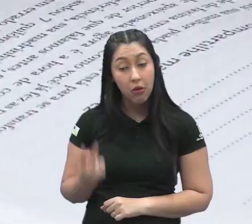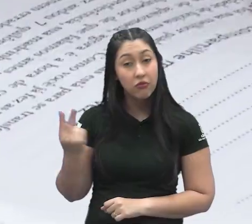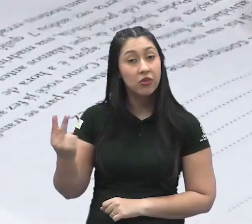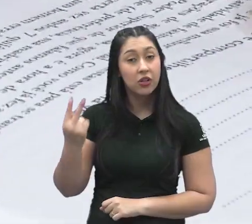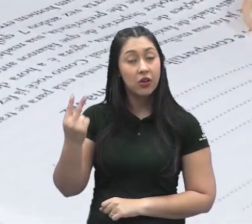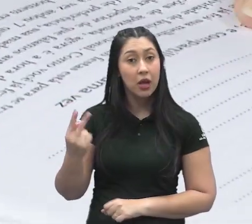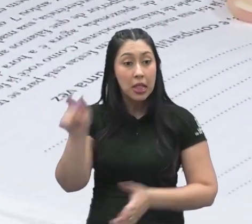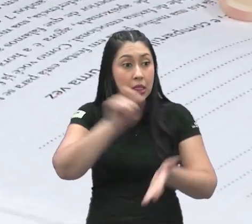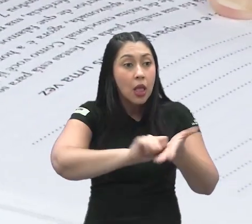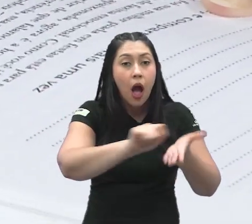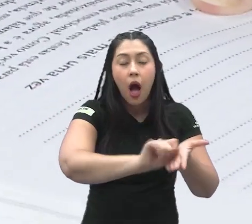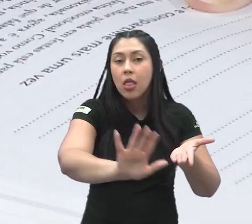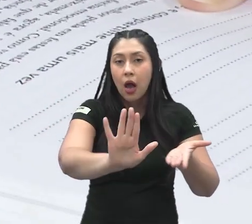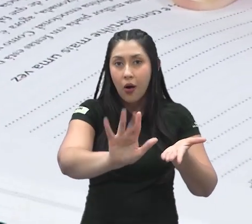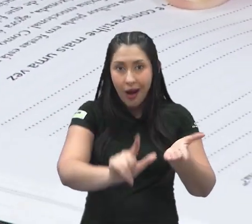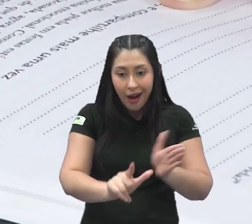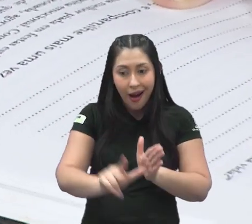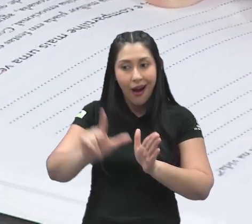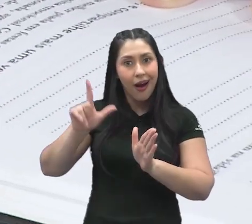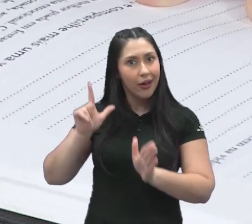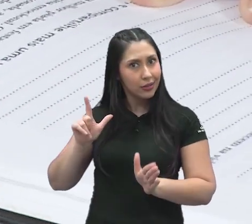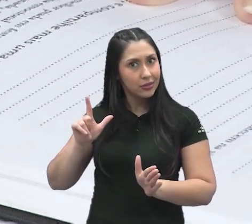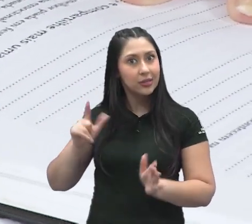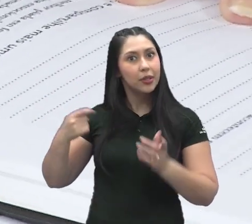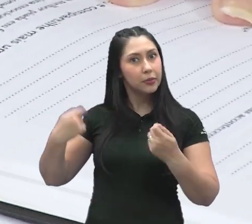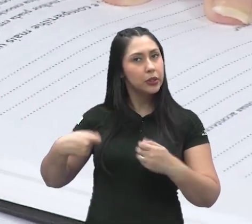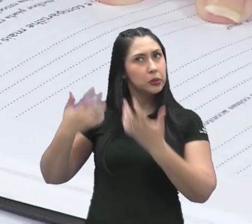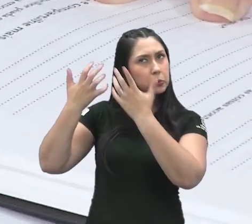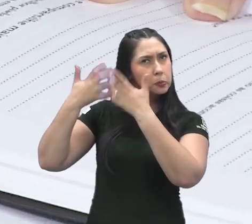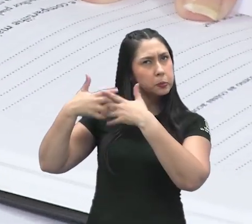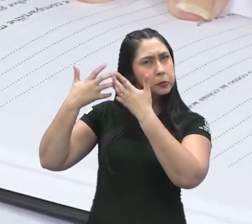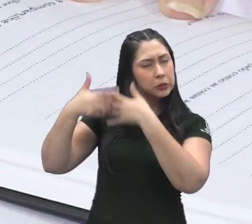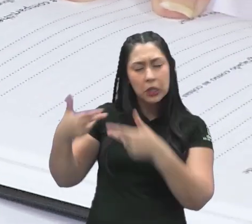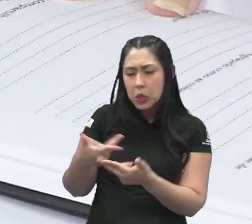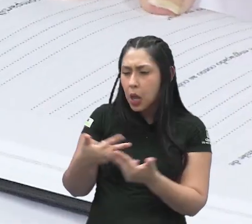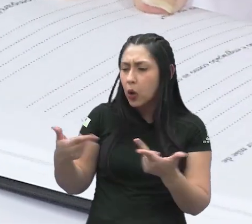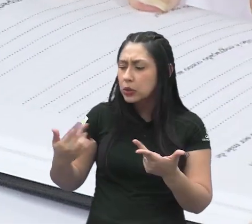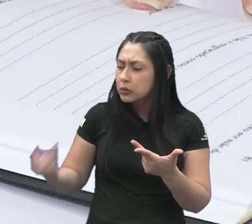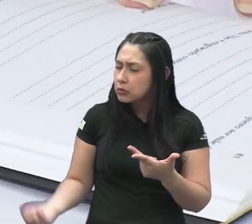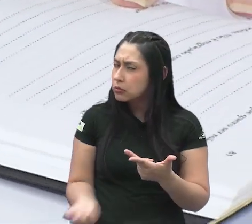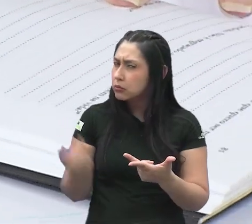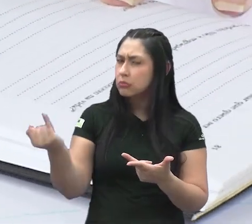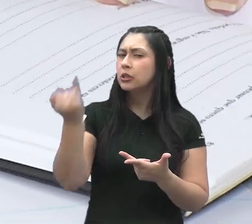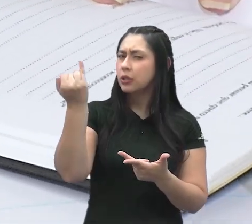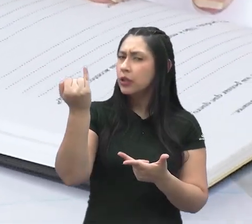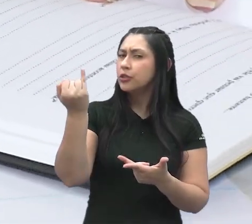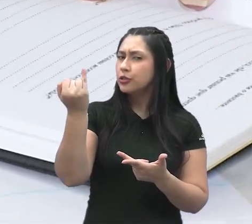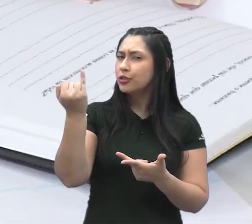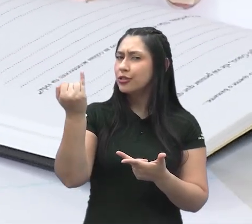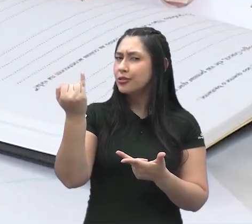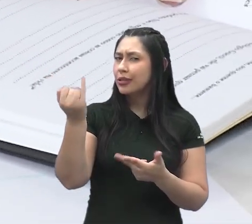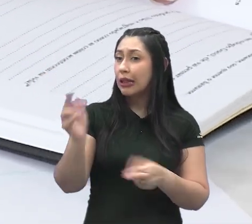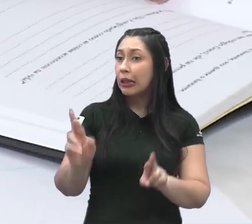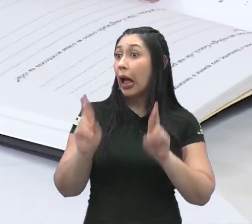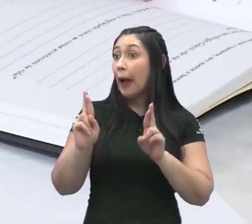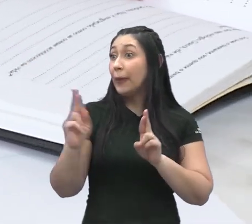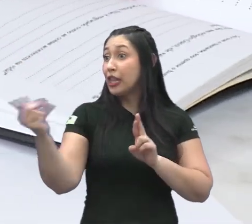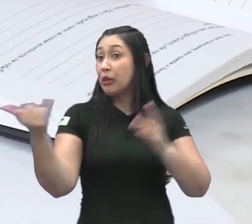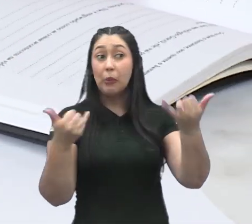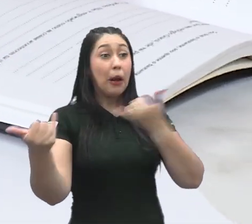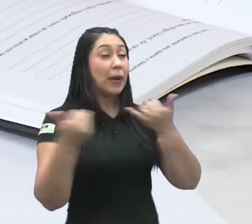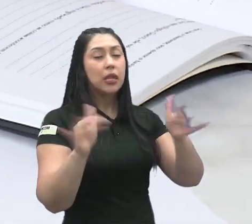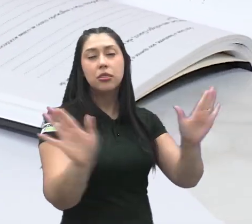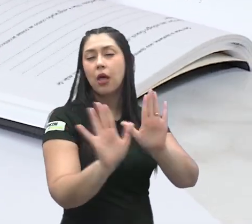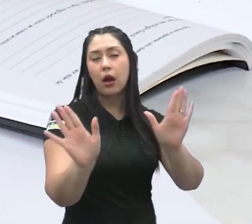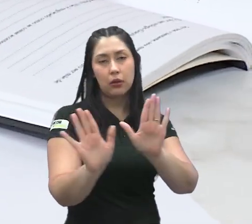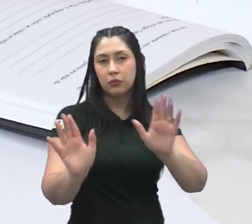pessoa. Antes de escrever qualquer objetivo, vale refletir o que realmente faz sentido e não seguir expectativas